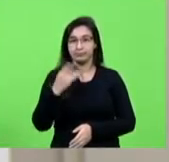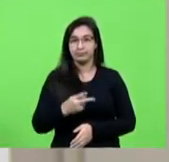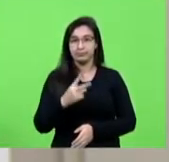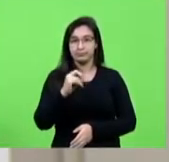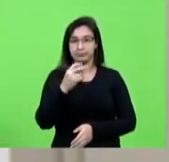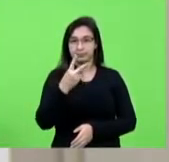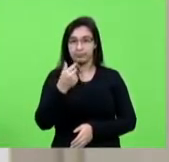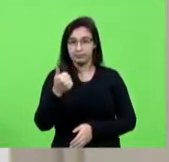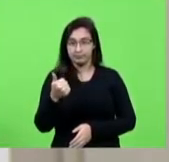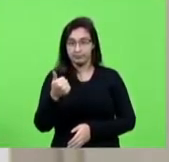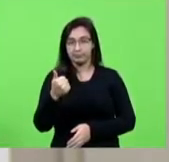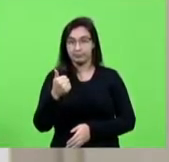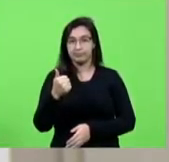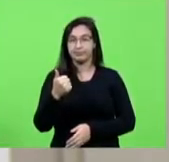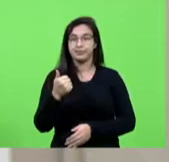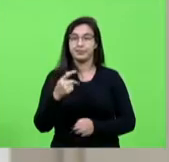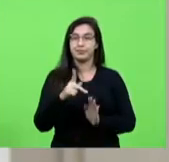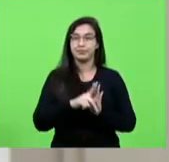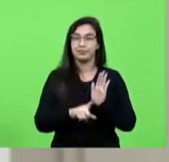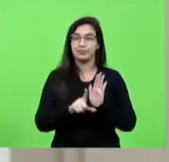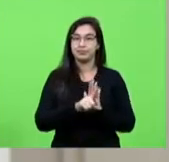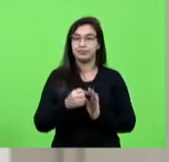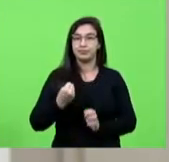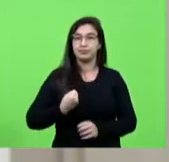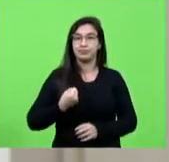680/2021, aposto ao projeto de lei número